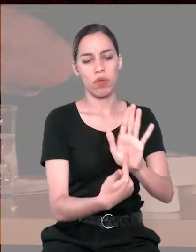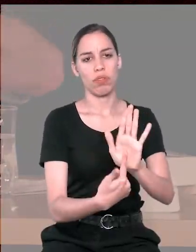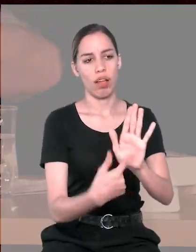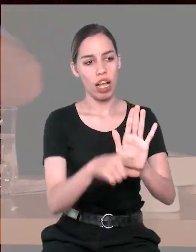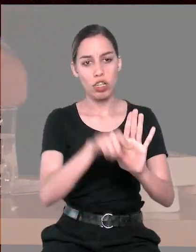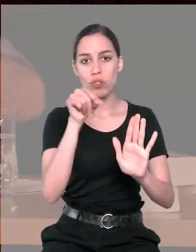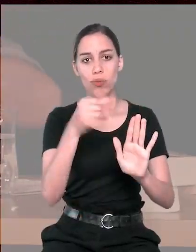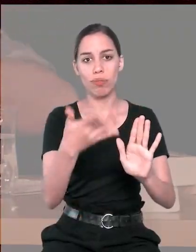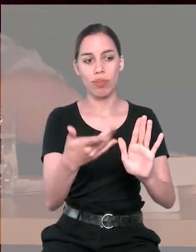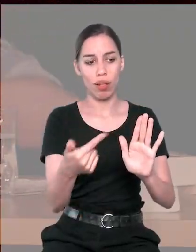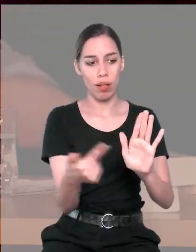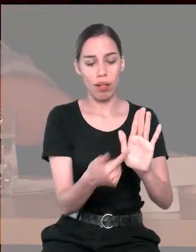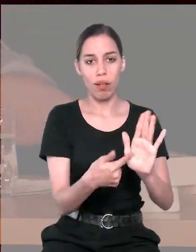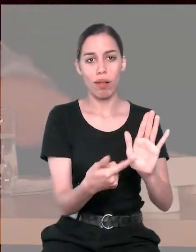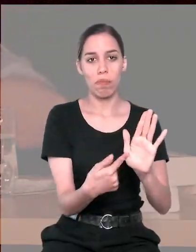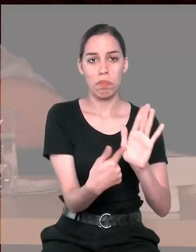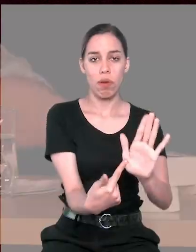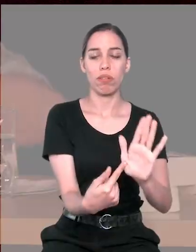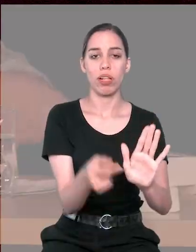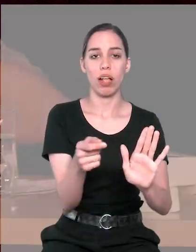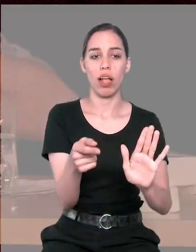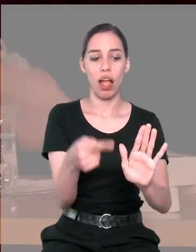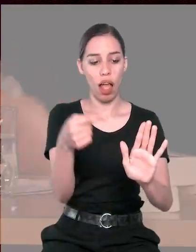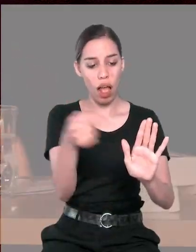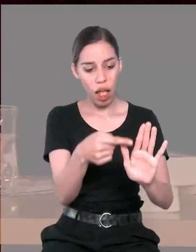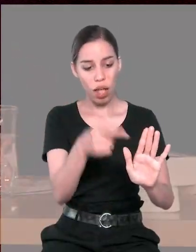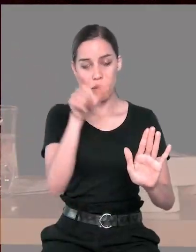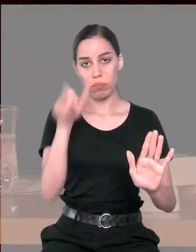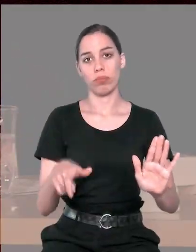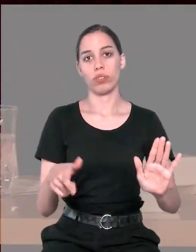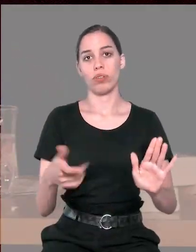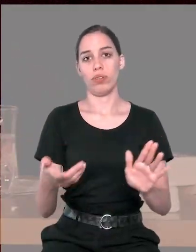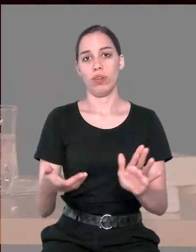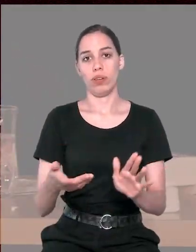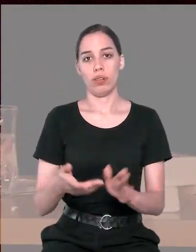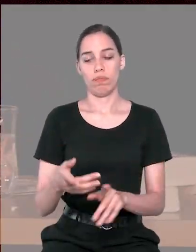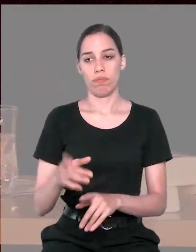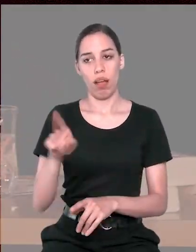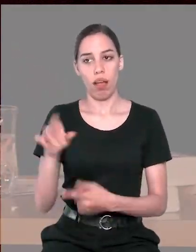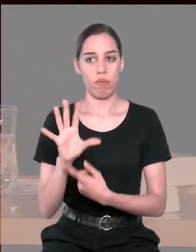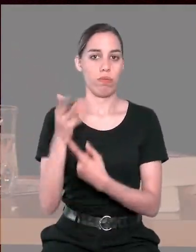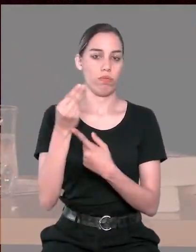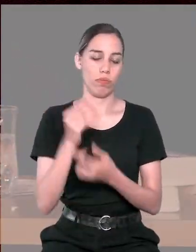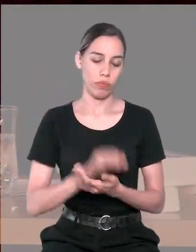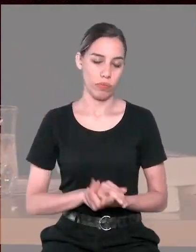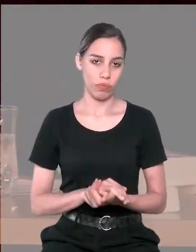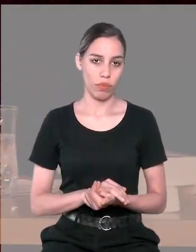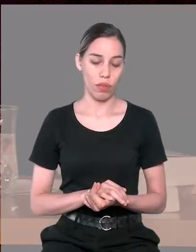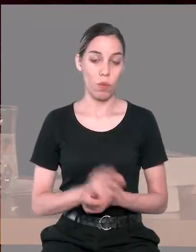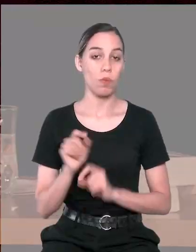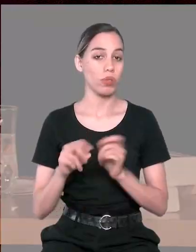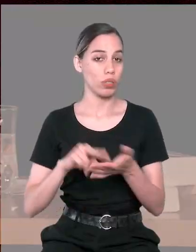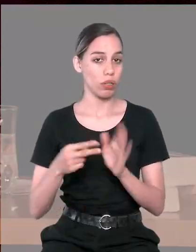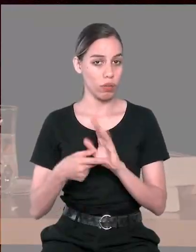escolha é o que vai fazer dele quem ele é. É o que vai fazer dele o artista que ele é. O